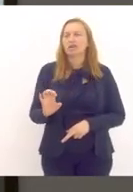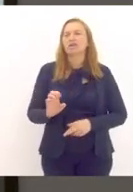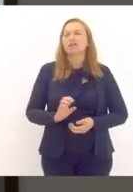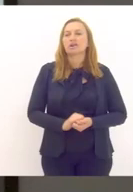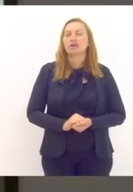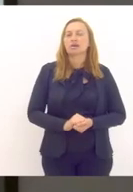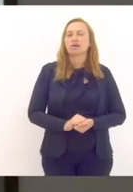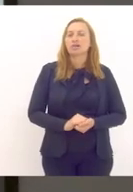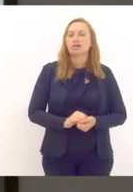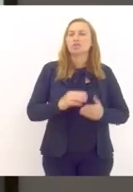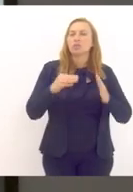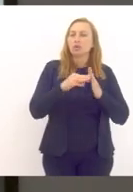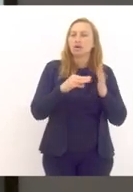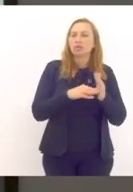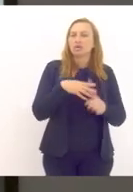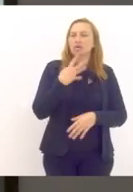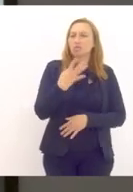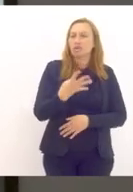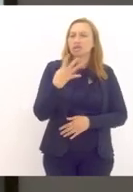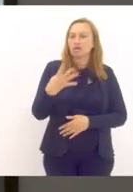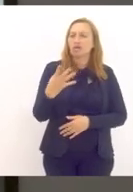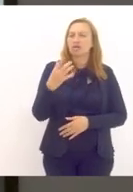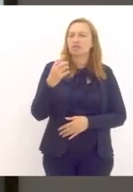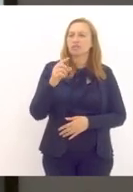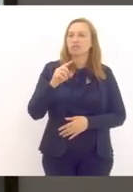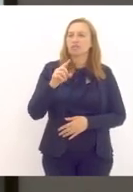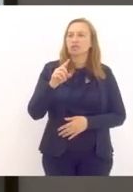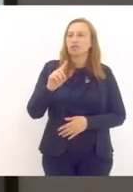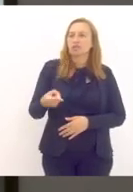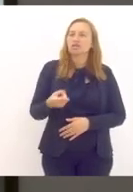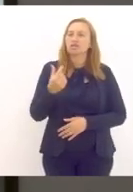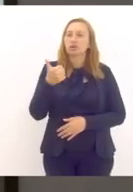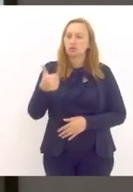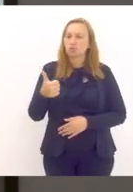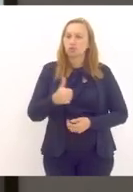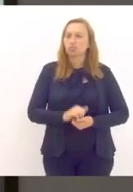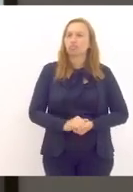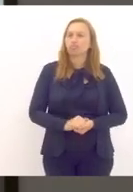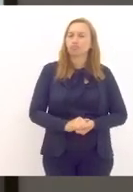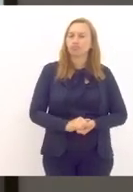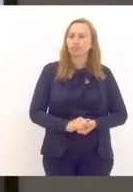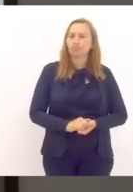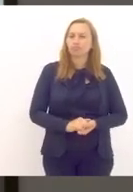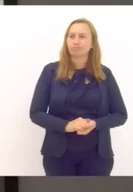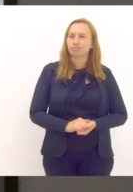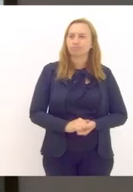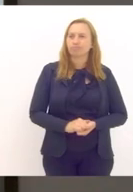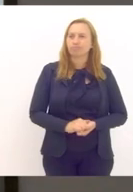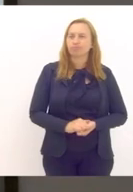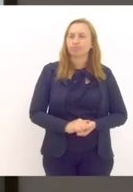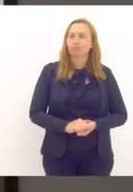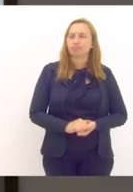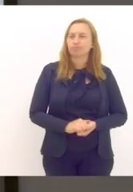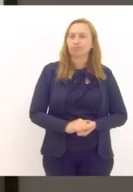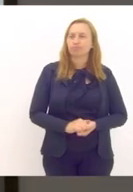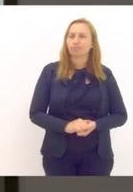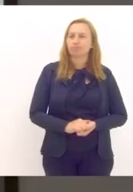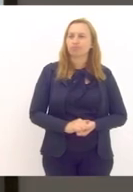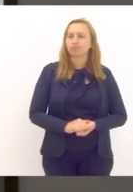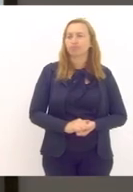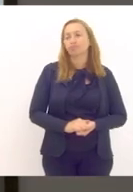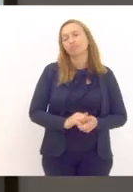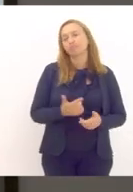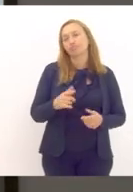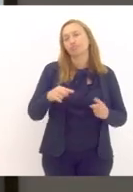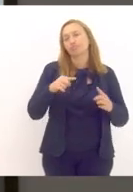O limite de alerta é 44,1. Limite de alerta é só um limite de alerta. Só para deixar. Ele não tem consequências objetivas,